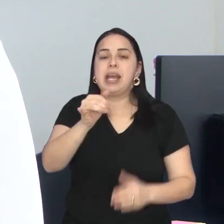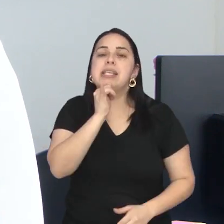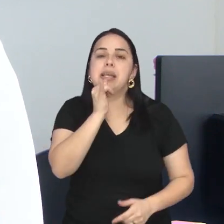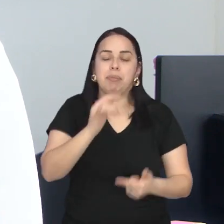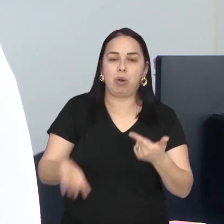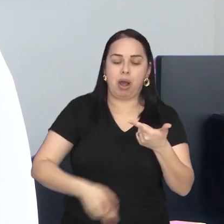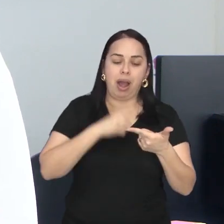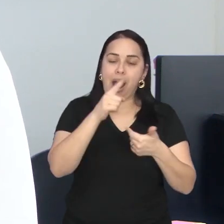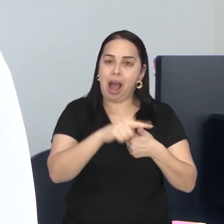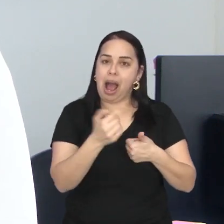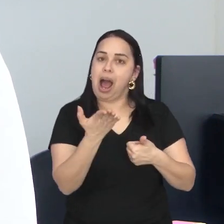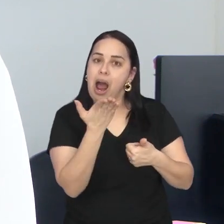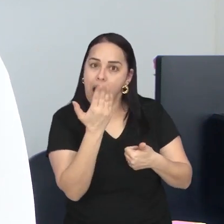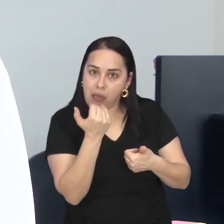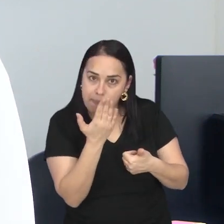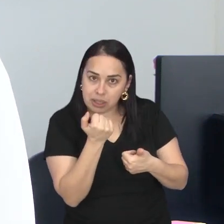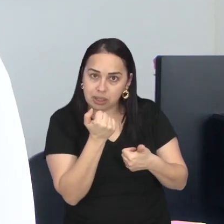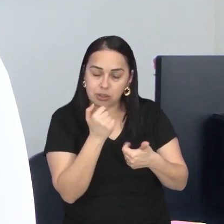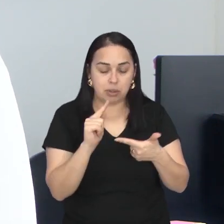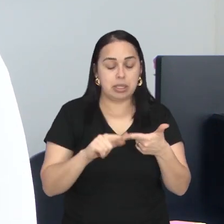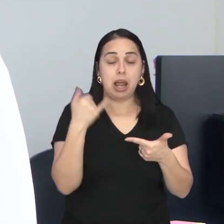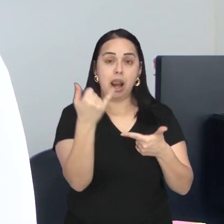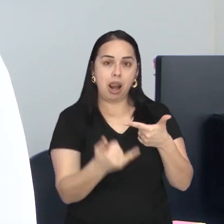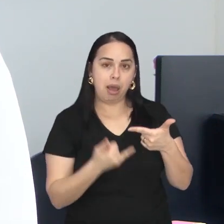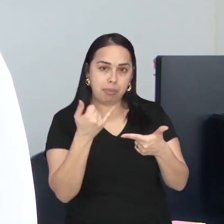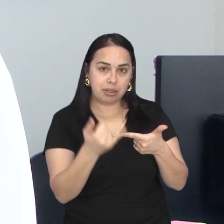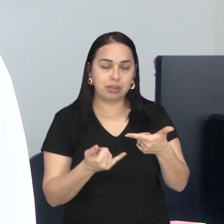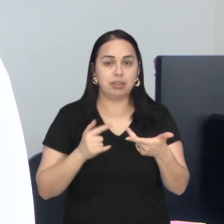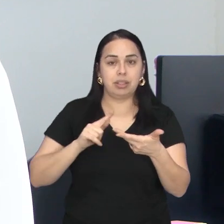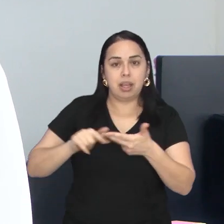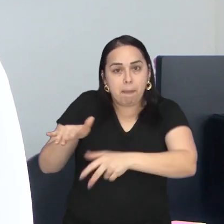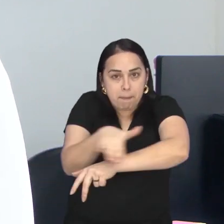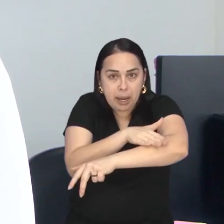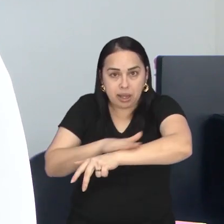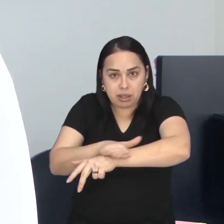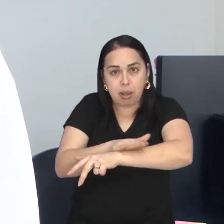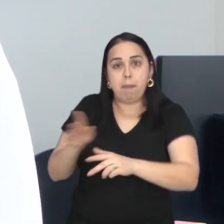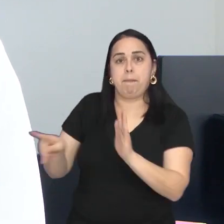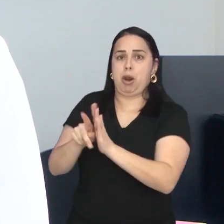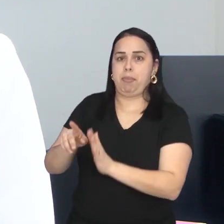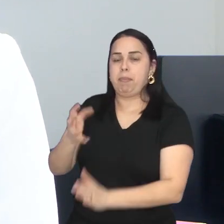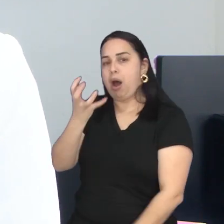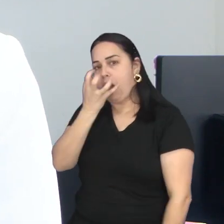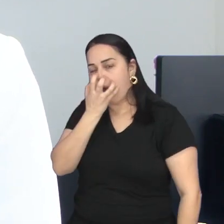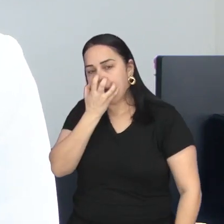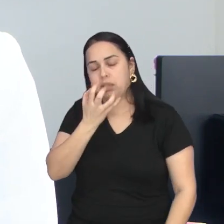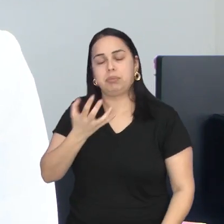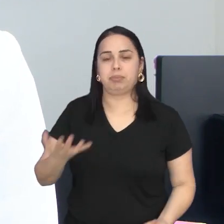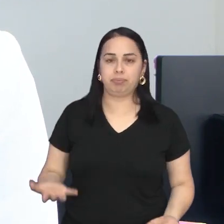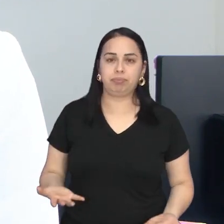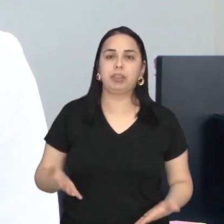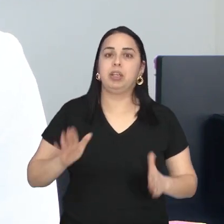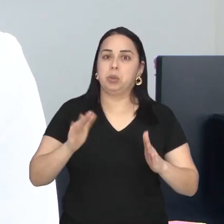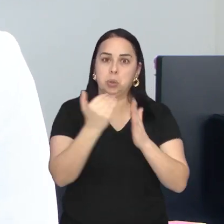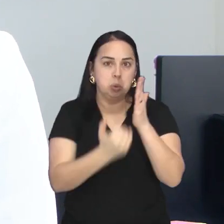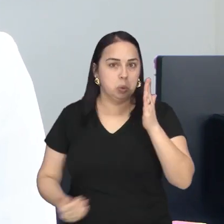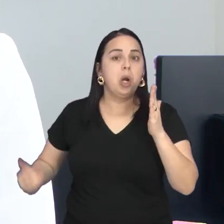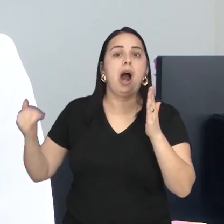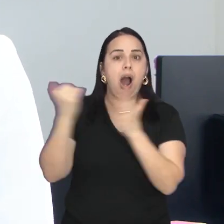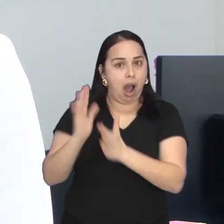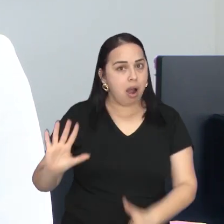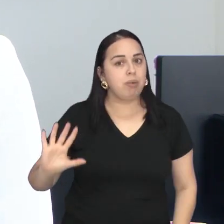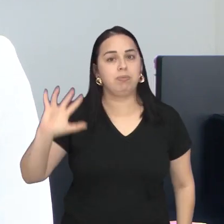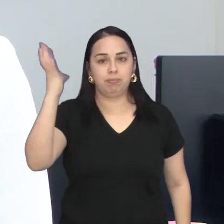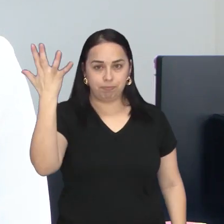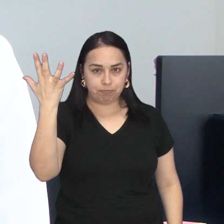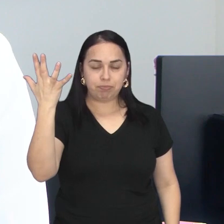alimentação dos segmento de brinquedos e cosméticos tá para animais é a gente teve um